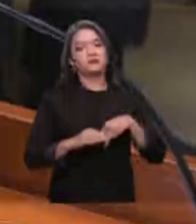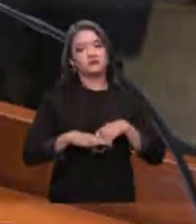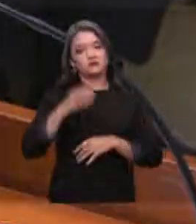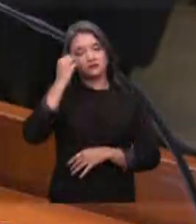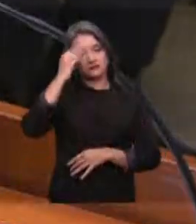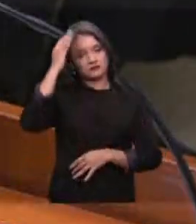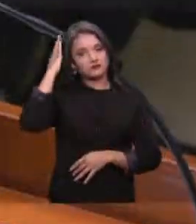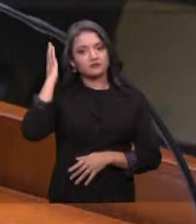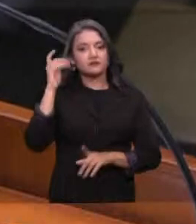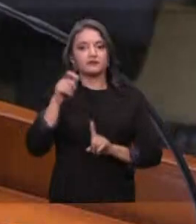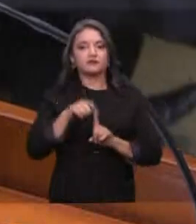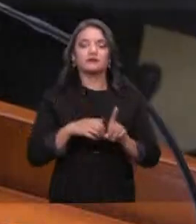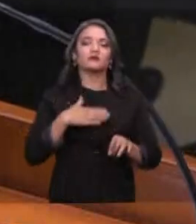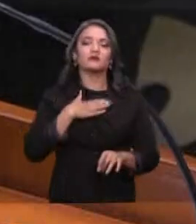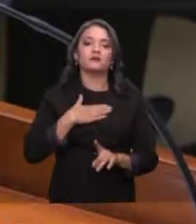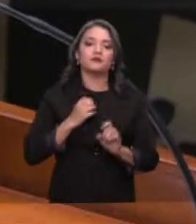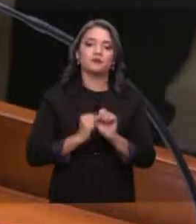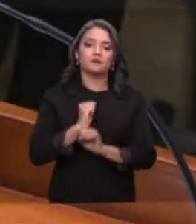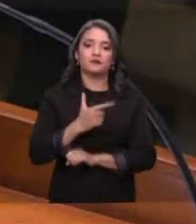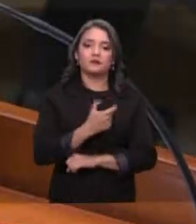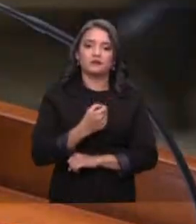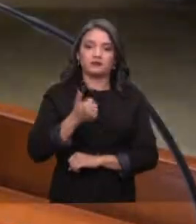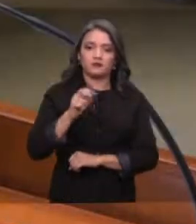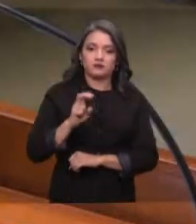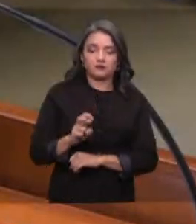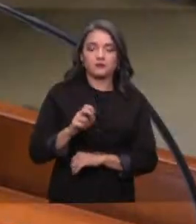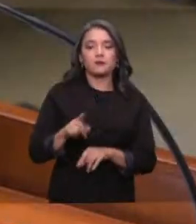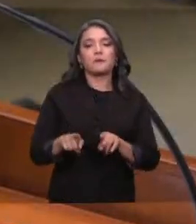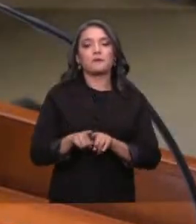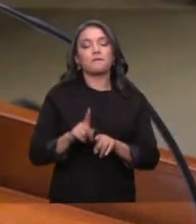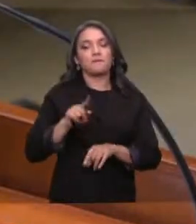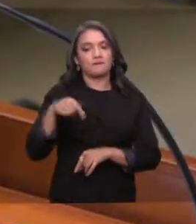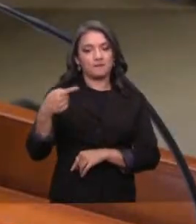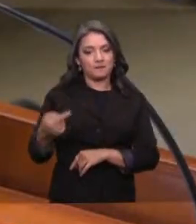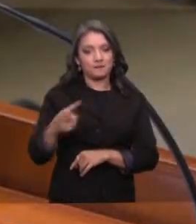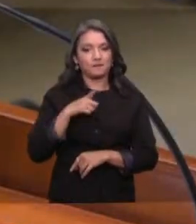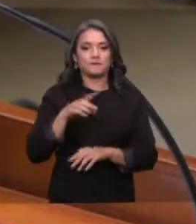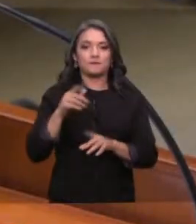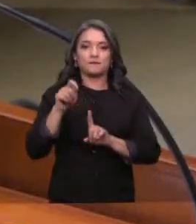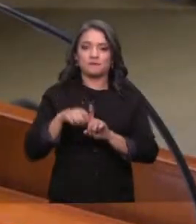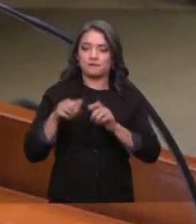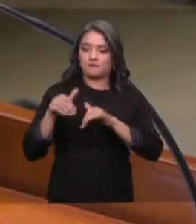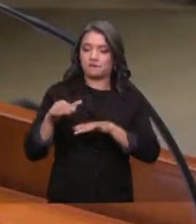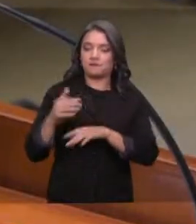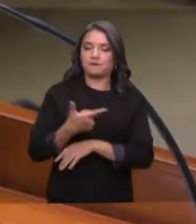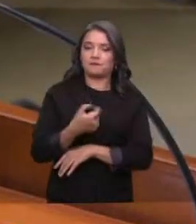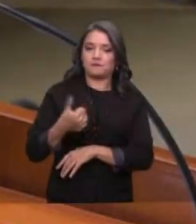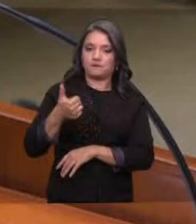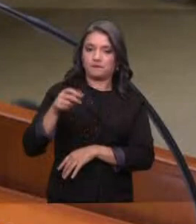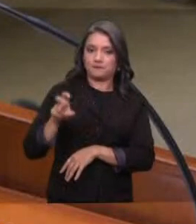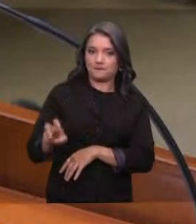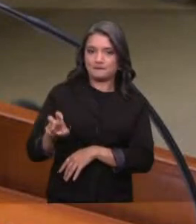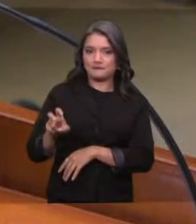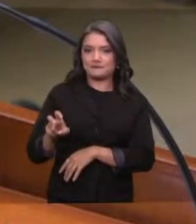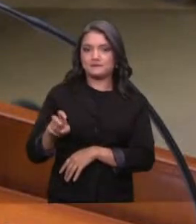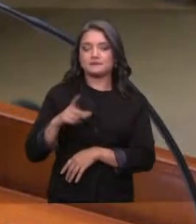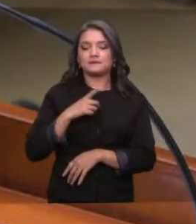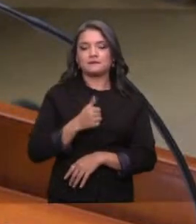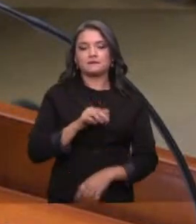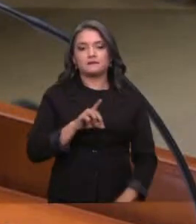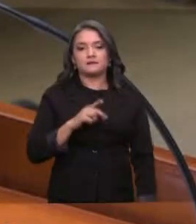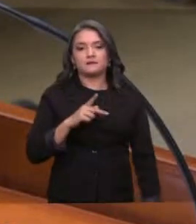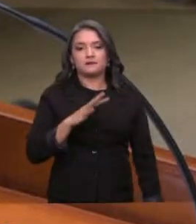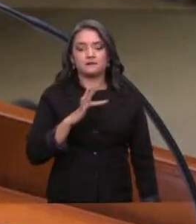de 2015, o entendimento que foi reafirmado logo em seguida, em setembro de 2015, na paradigmática ADPF